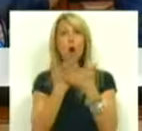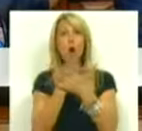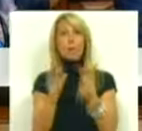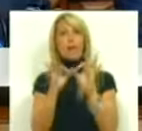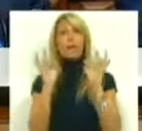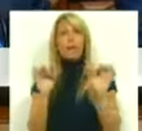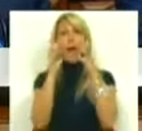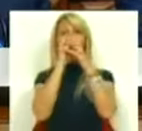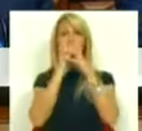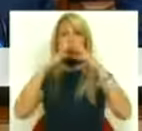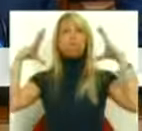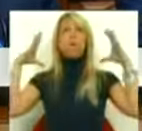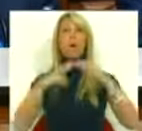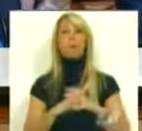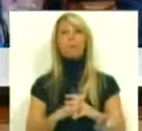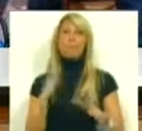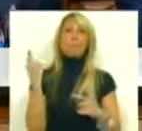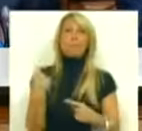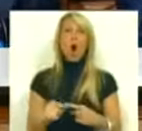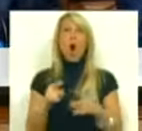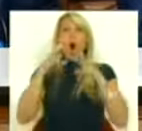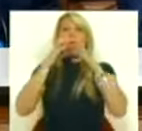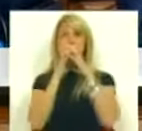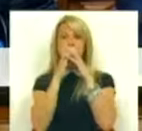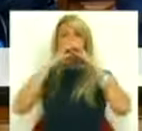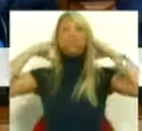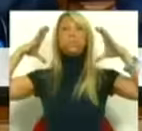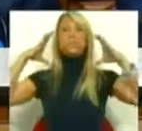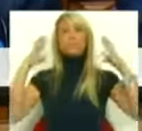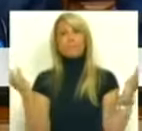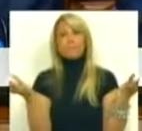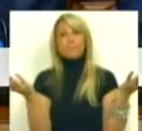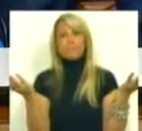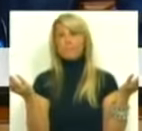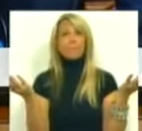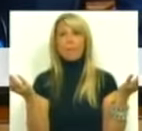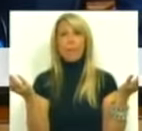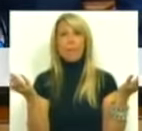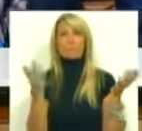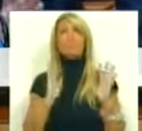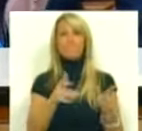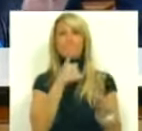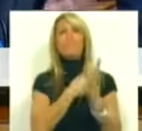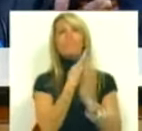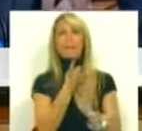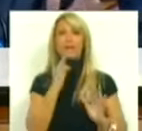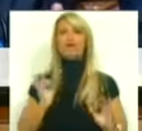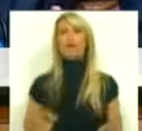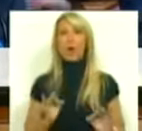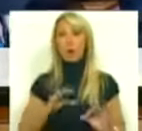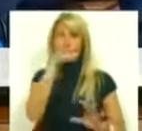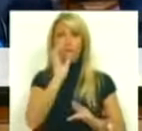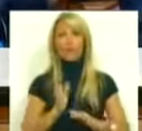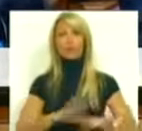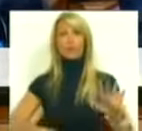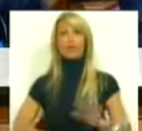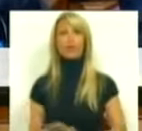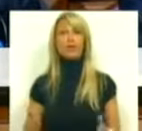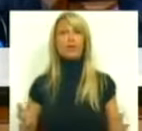Basta soprar que cresce. Não é. É preciso fazer medidas concretas. Este Governo tem-no feito. O Sr. Ministro já anunciou